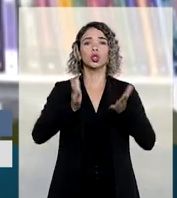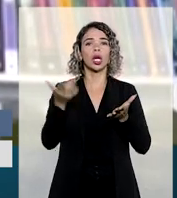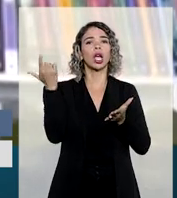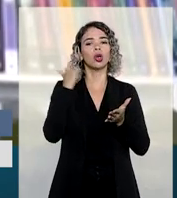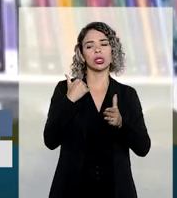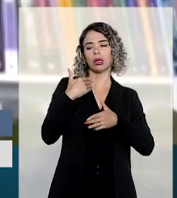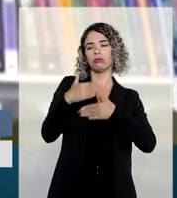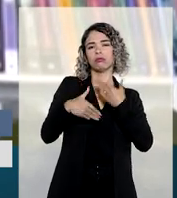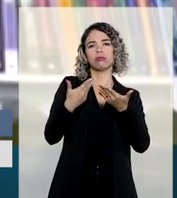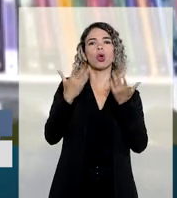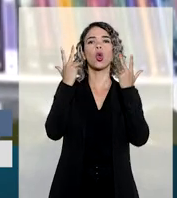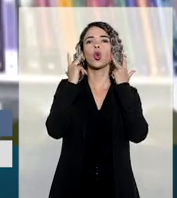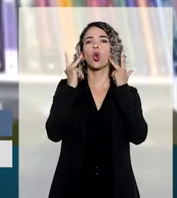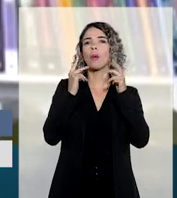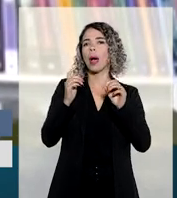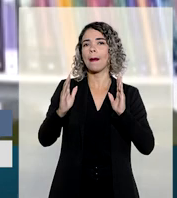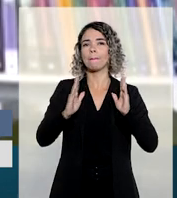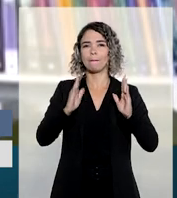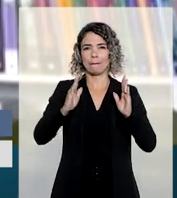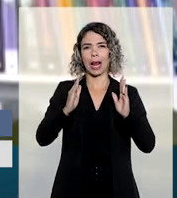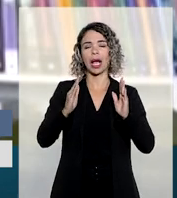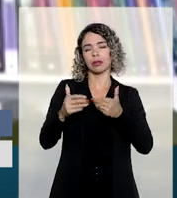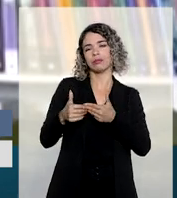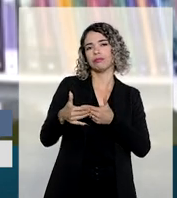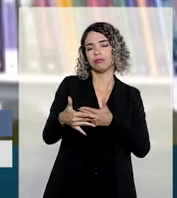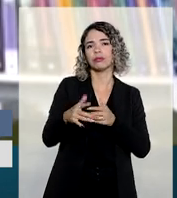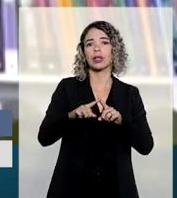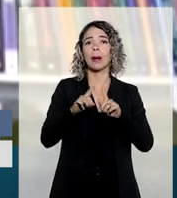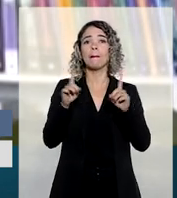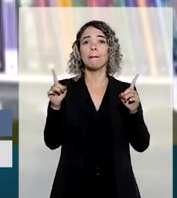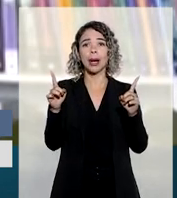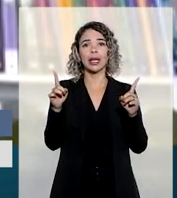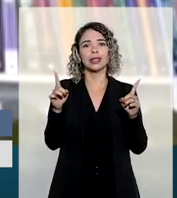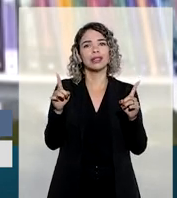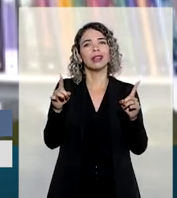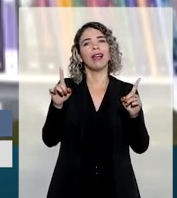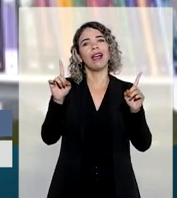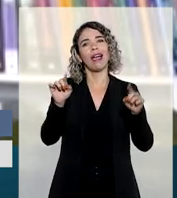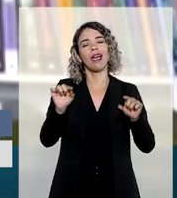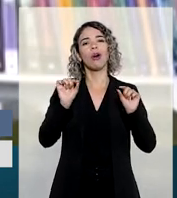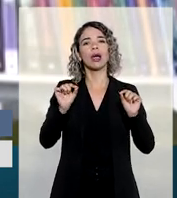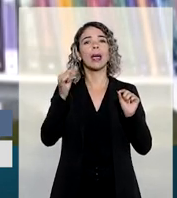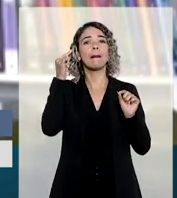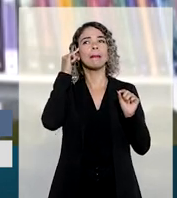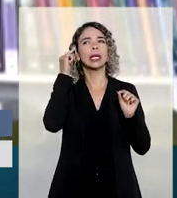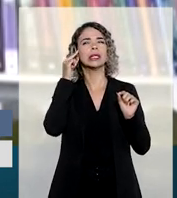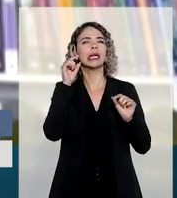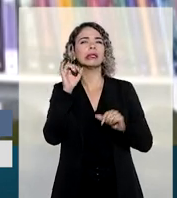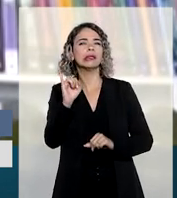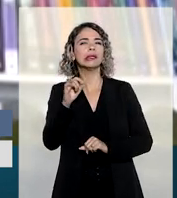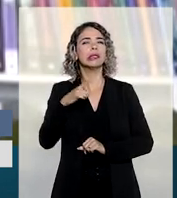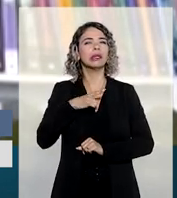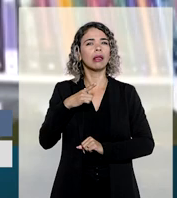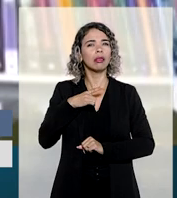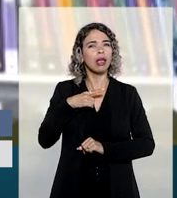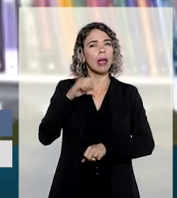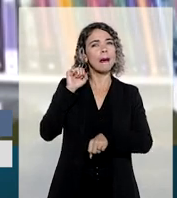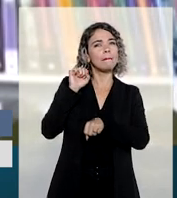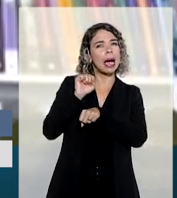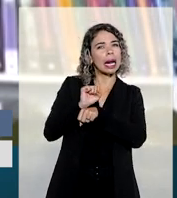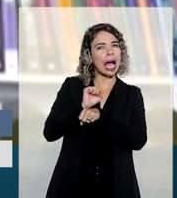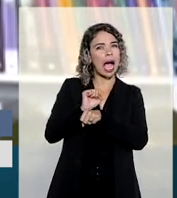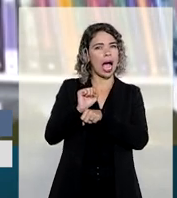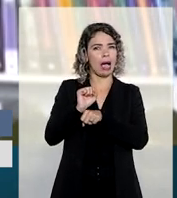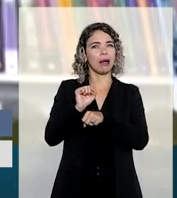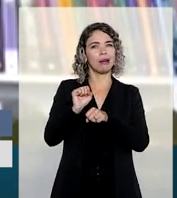mais adequado do processo. Mas não me parece que é incabível, né, impensável essa hipótese de se considerar esse efeito